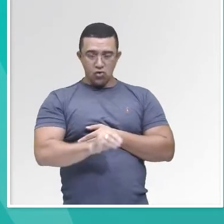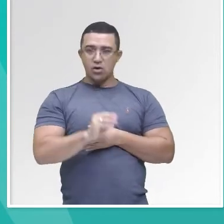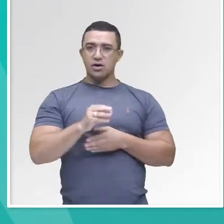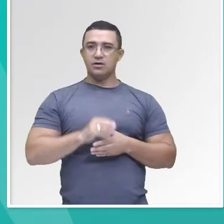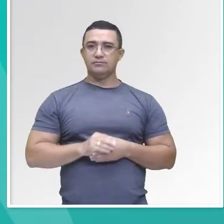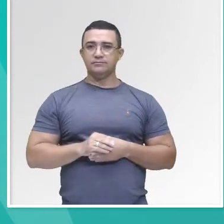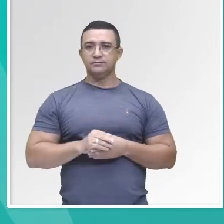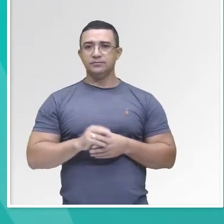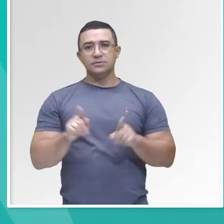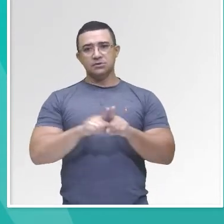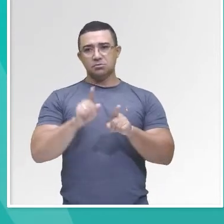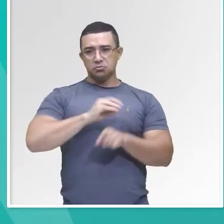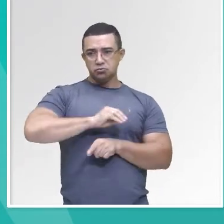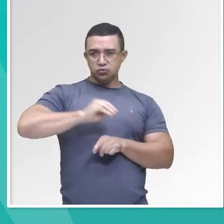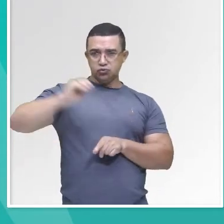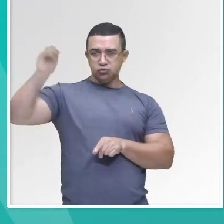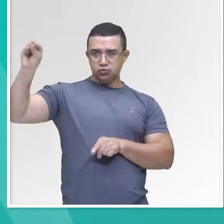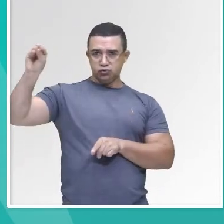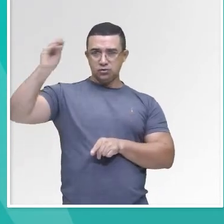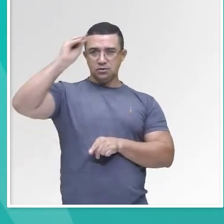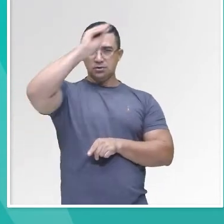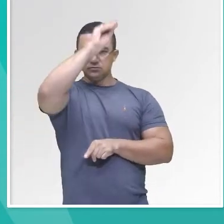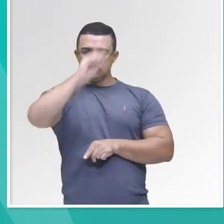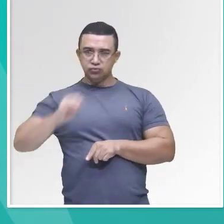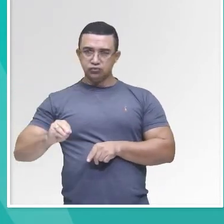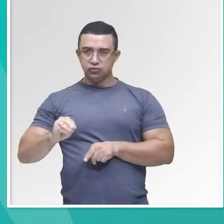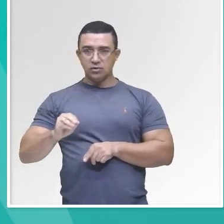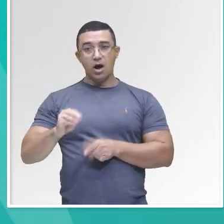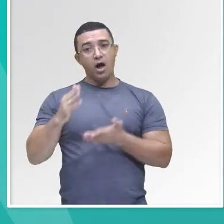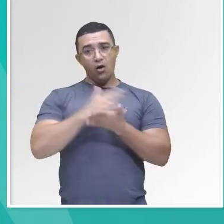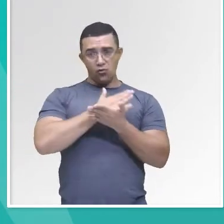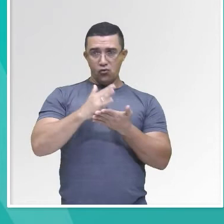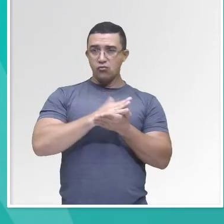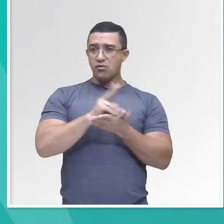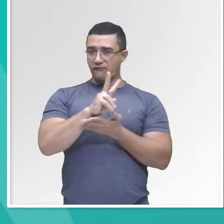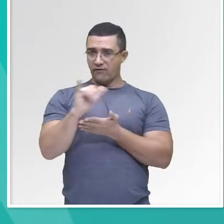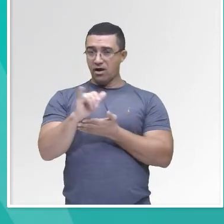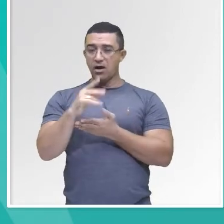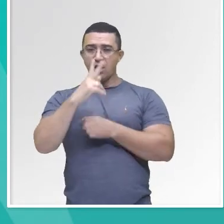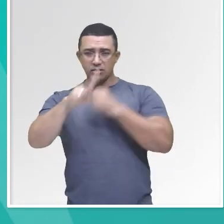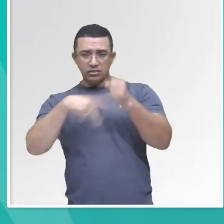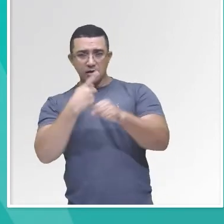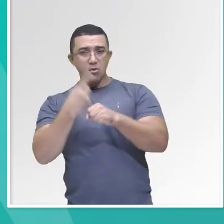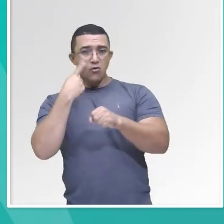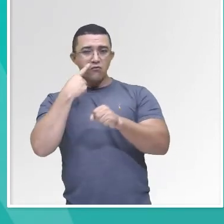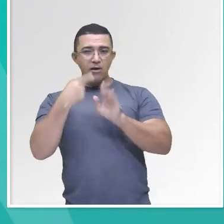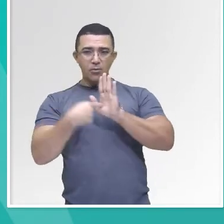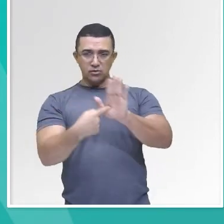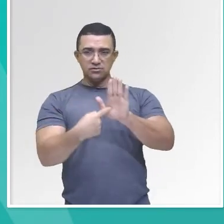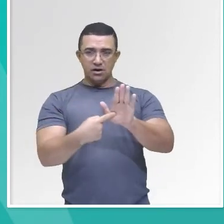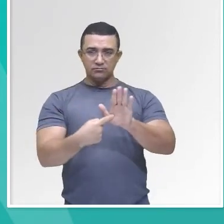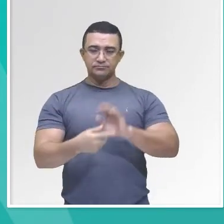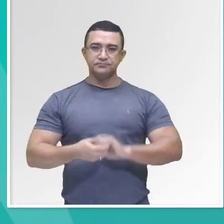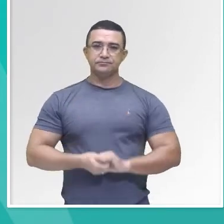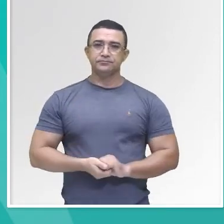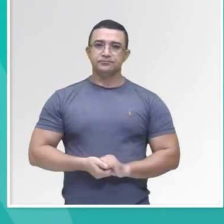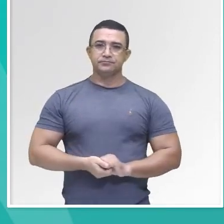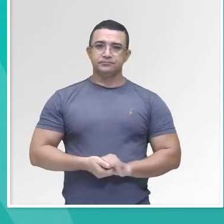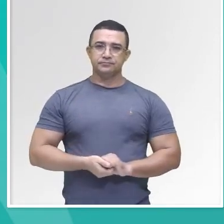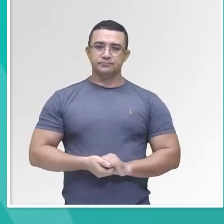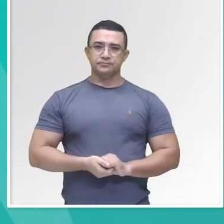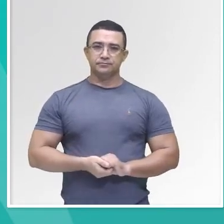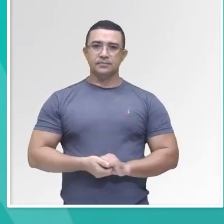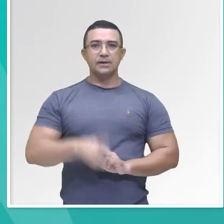também nas diagonais, tá? Daqui a pouquinho vocês vão ver que peças são essas. Então, é